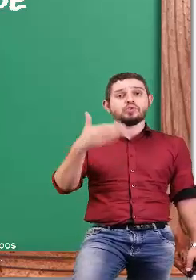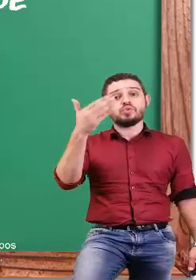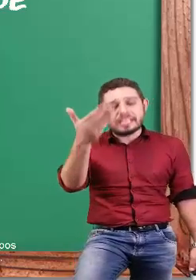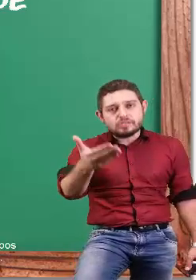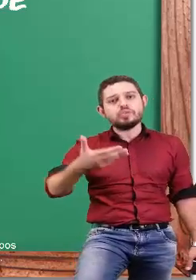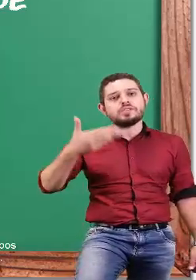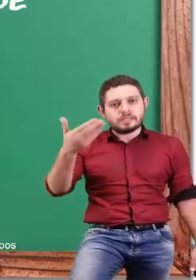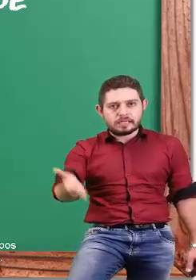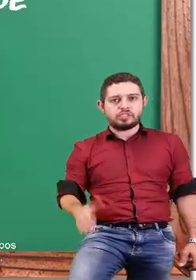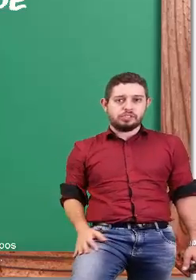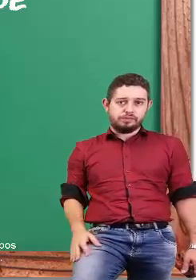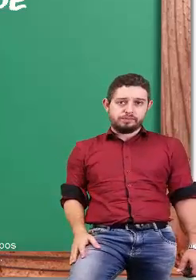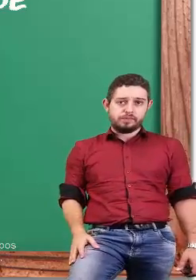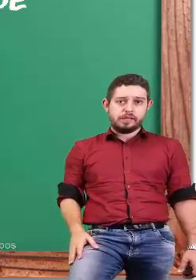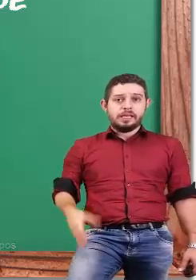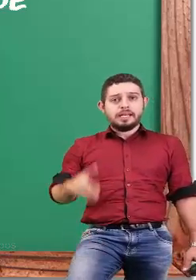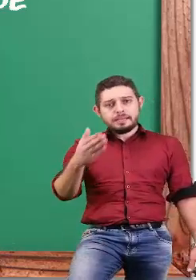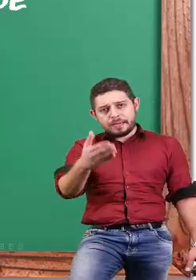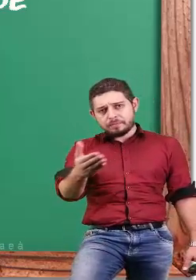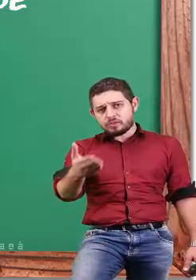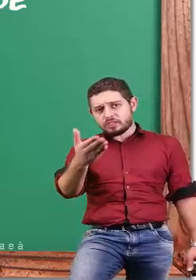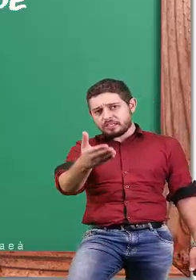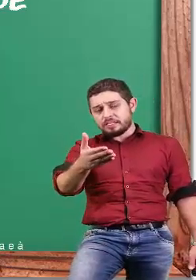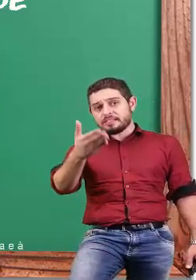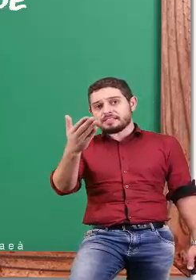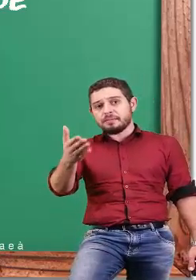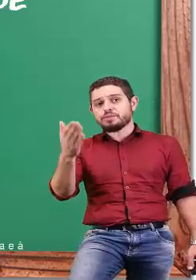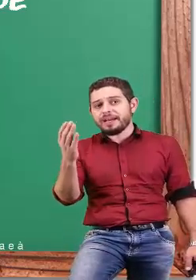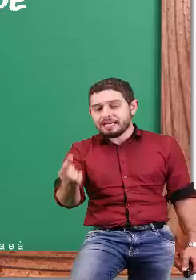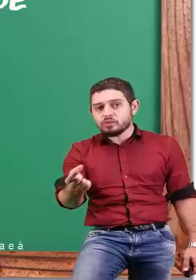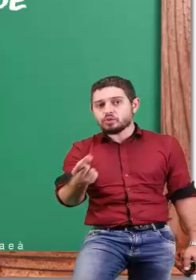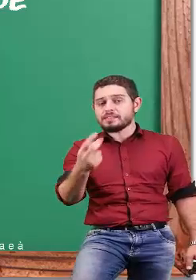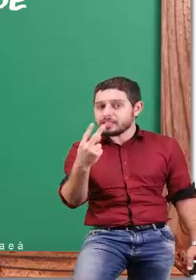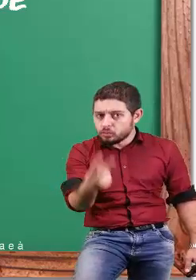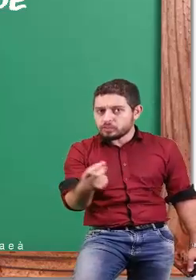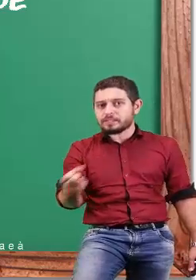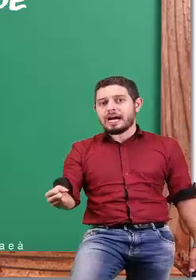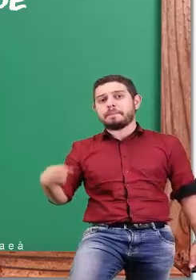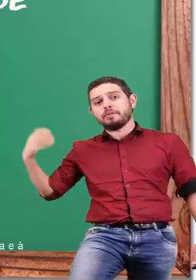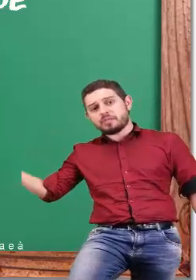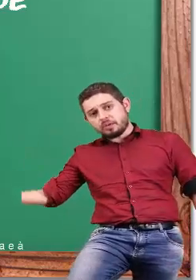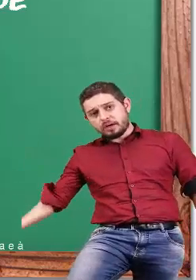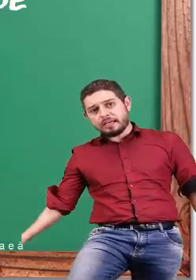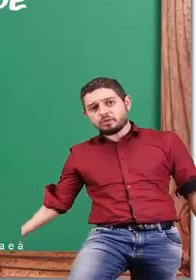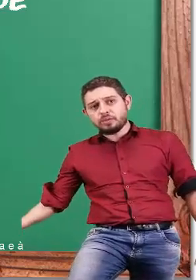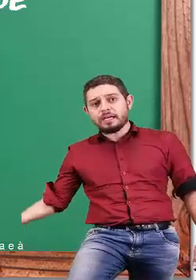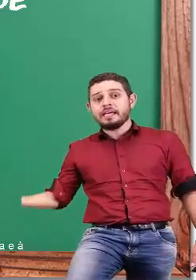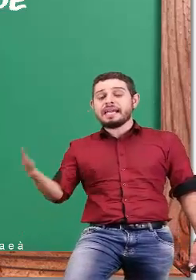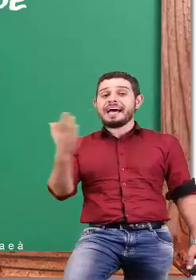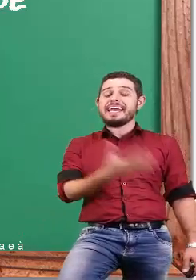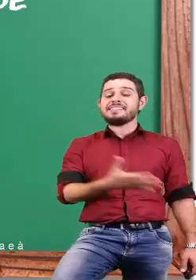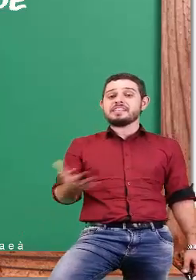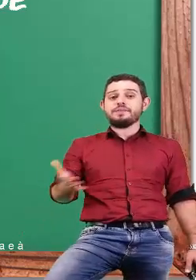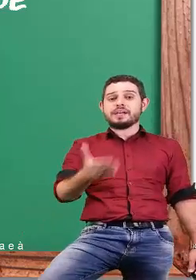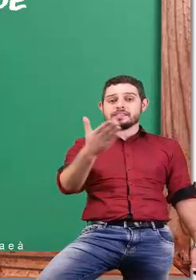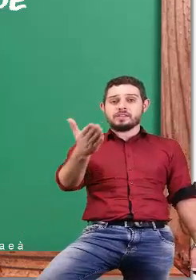texto do texto dissertativo. Lembremos-nos de que estamos falando de uma segunda etapa posterior à leitura e